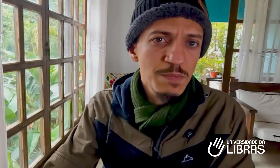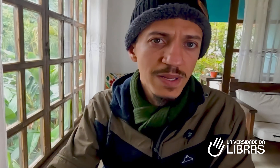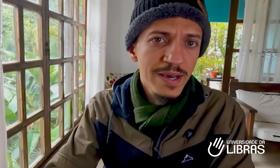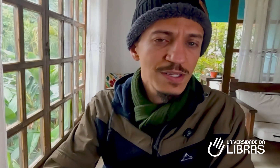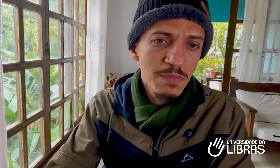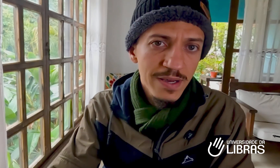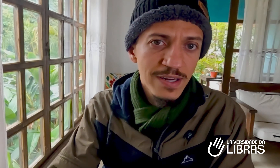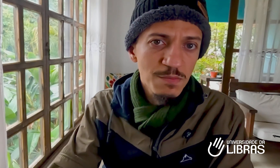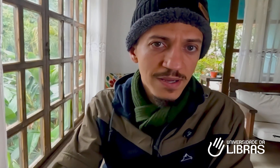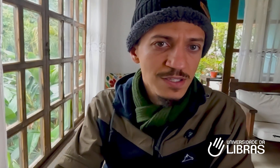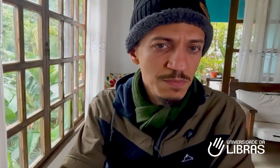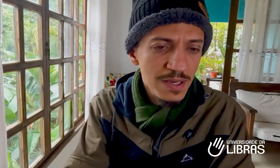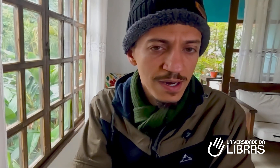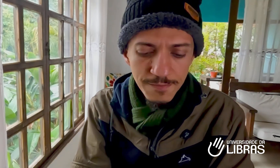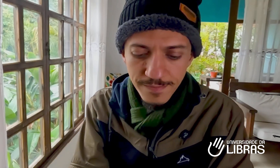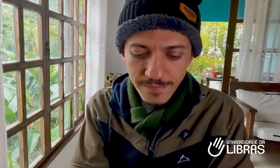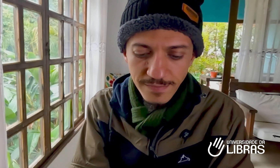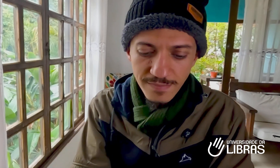explicando,